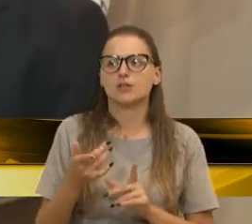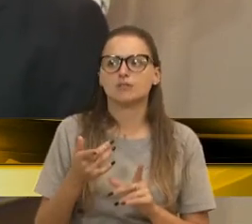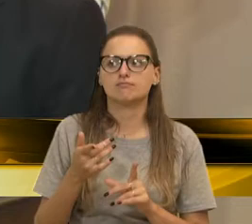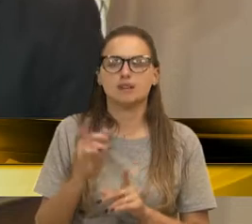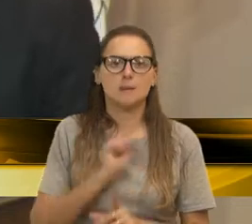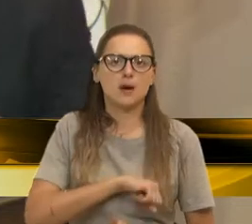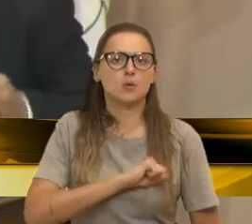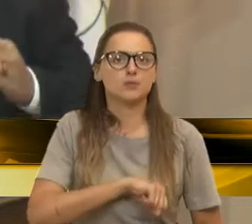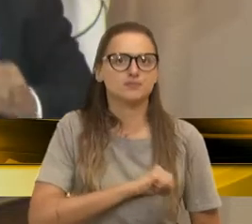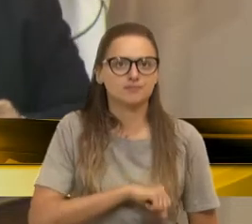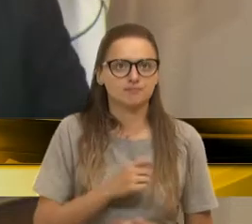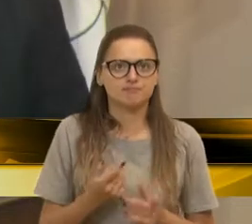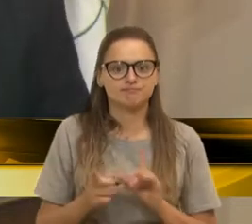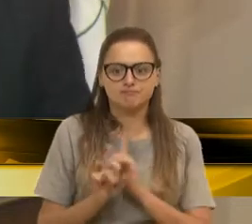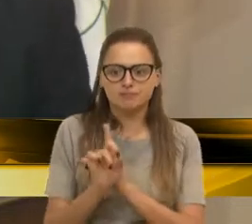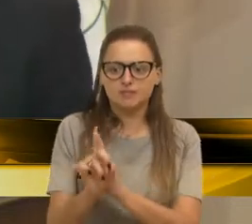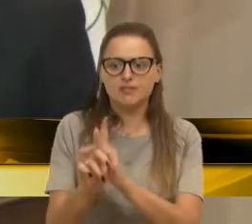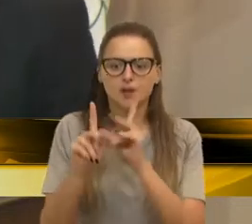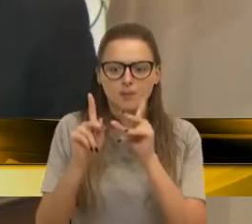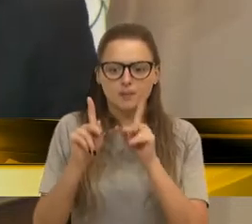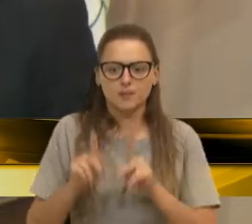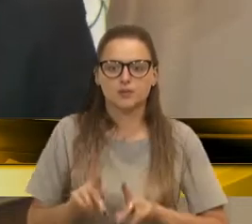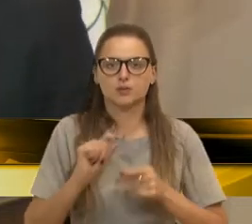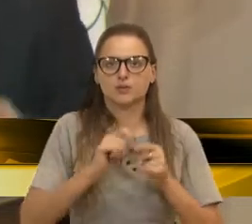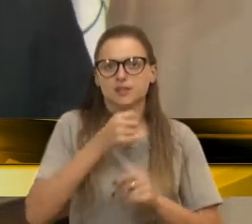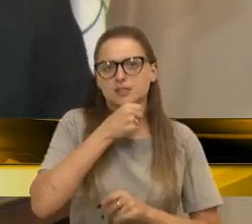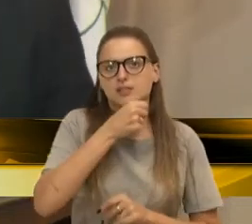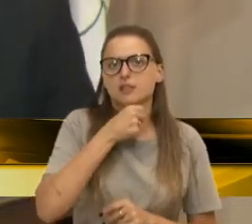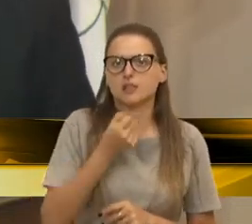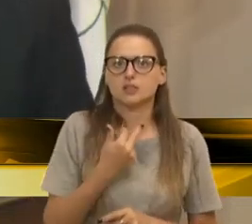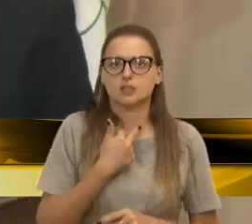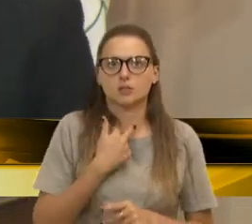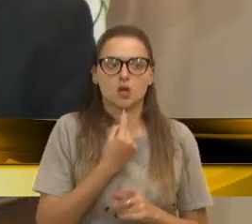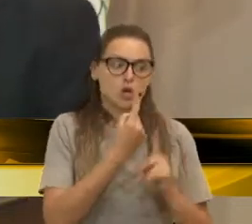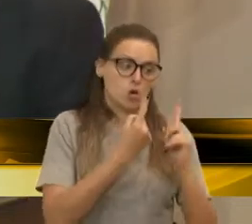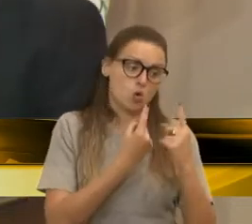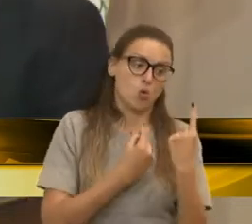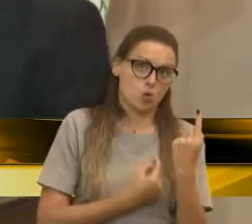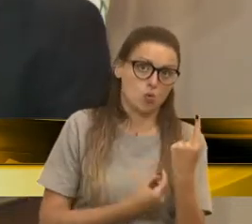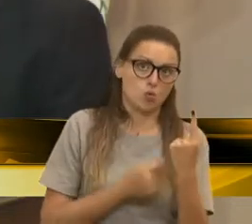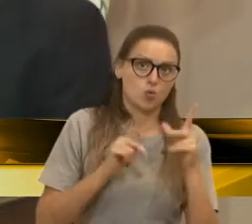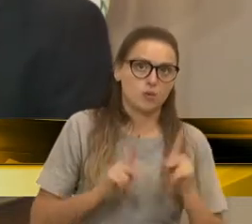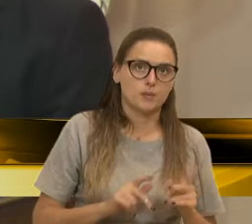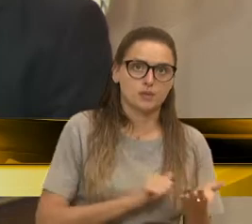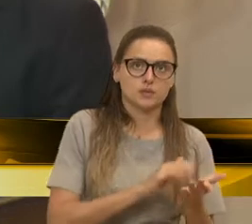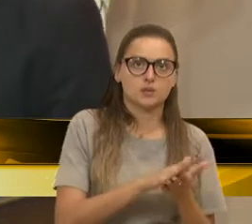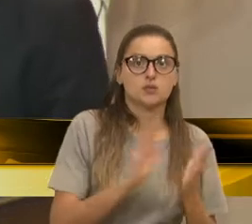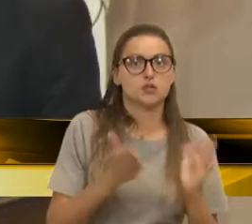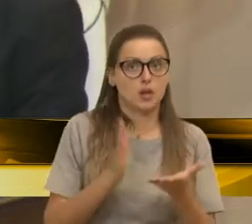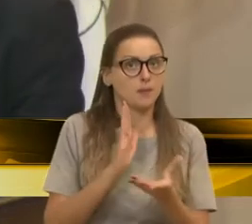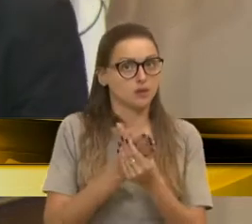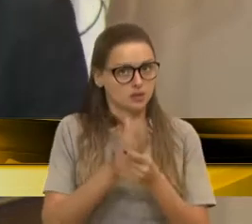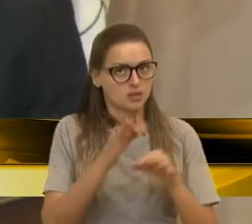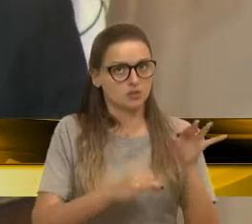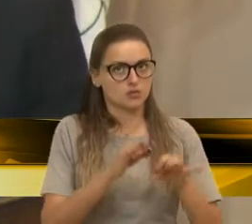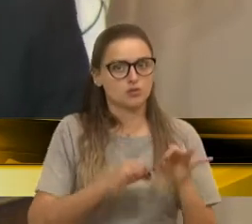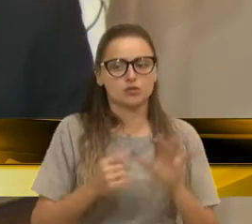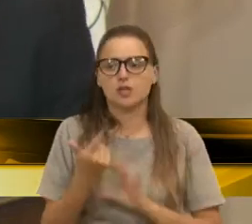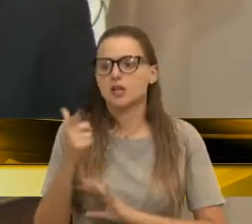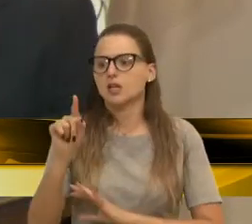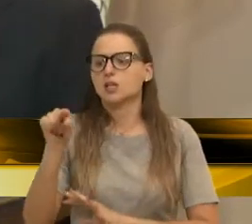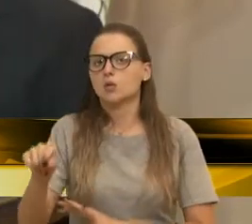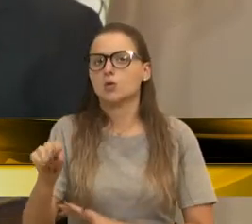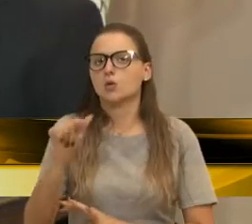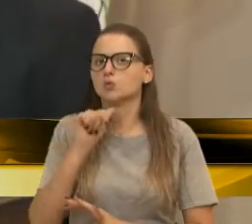farmácia, perseguição contra quem deu entrevista para a TV Caxias, um demitido, a questão está judicializada, e o outro advertido,